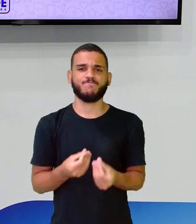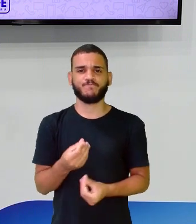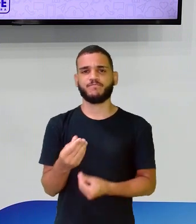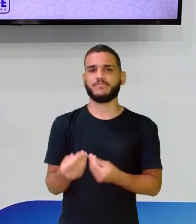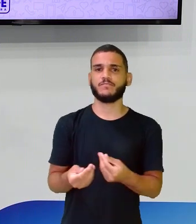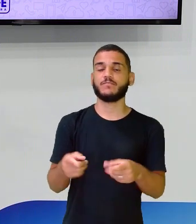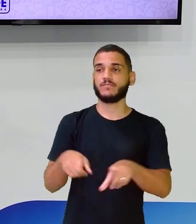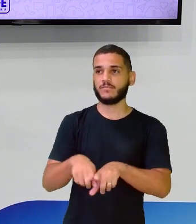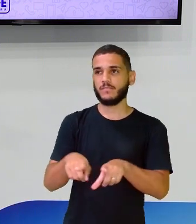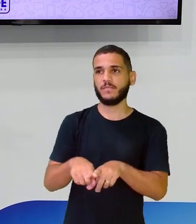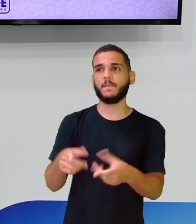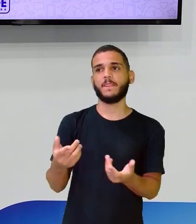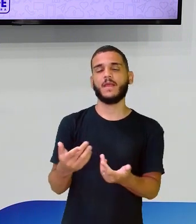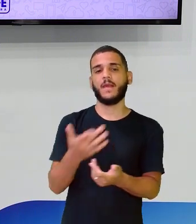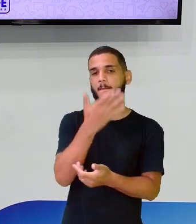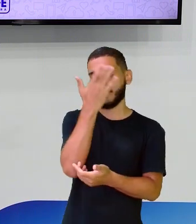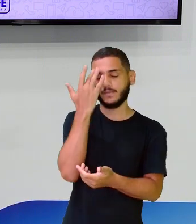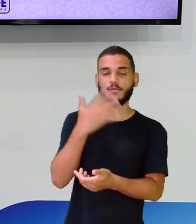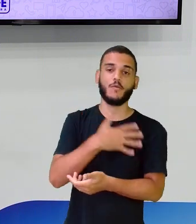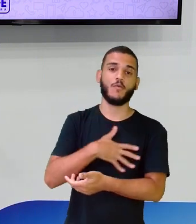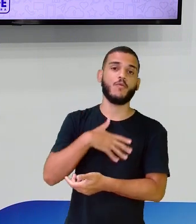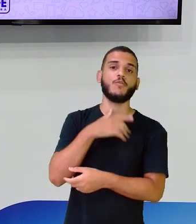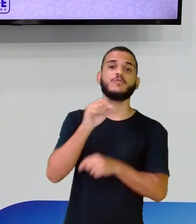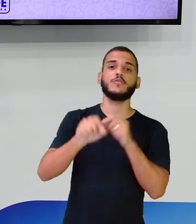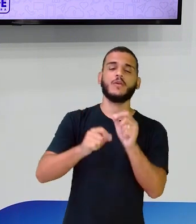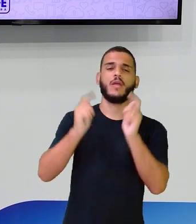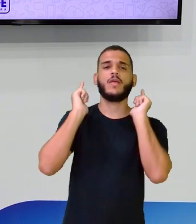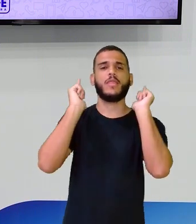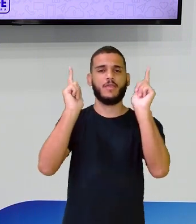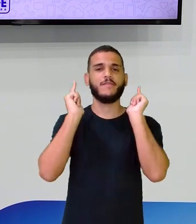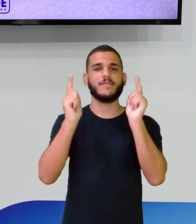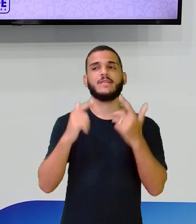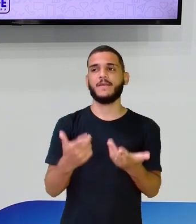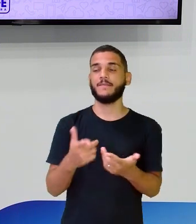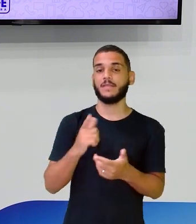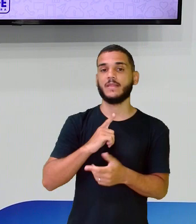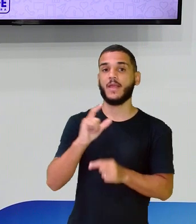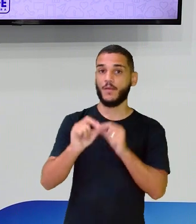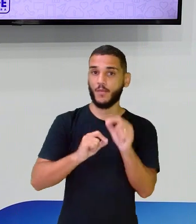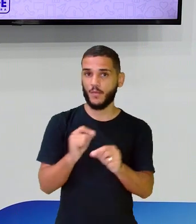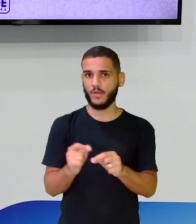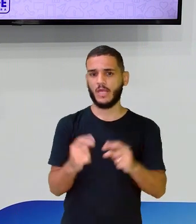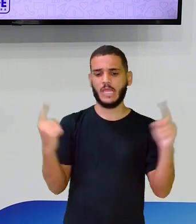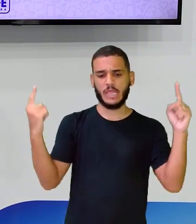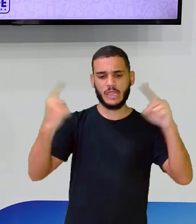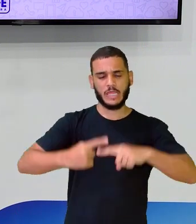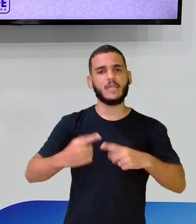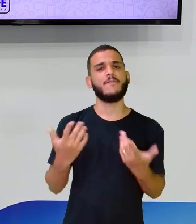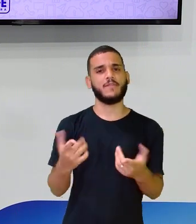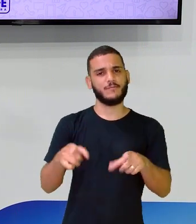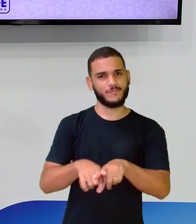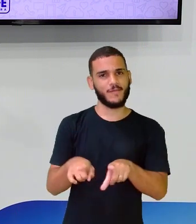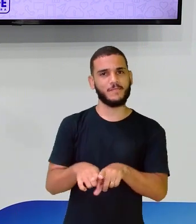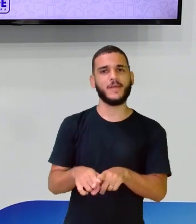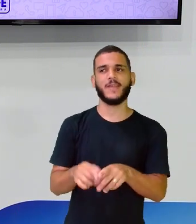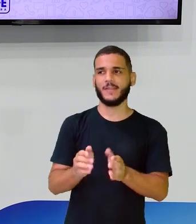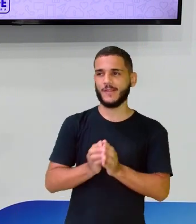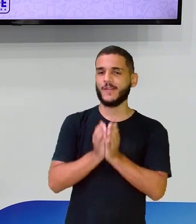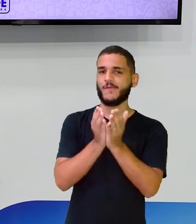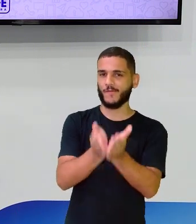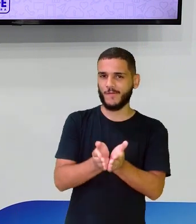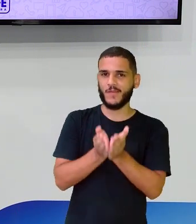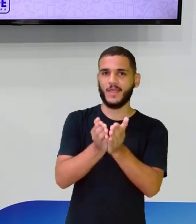uma forma também que muitas pessoas gostam de se divertir. Tem muitos torneios aí de navegação. Vocês já viram? Tem até no Recife